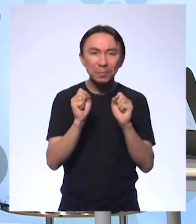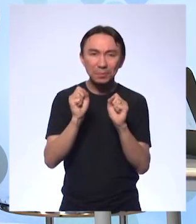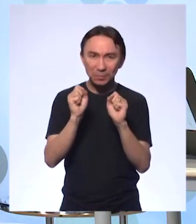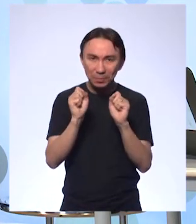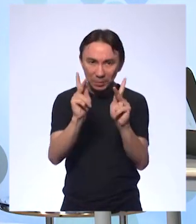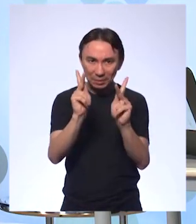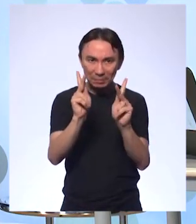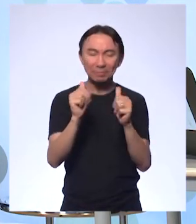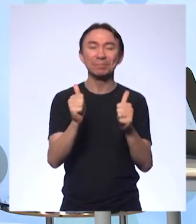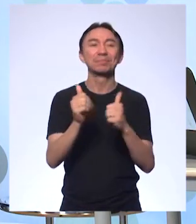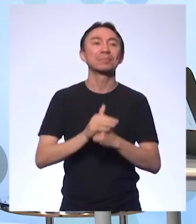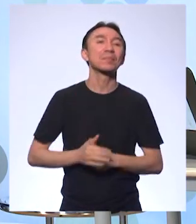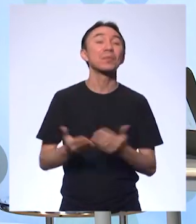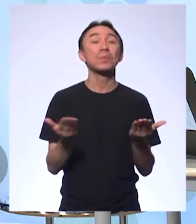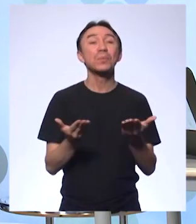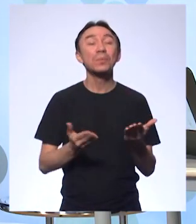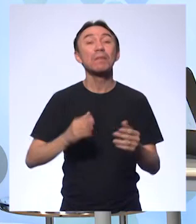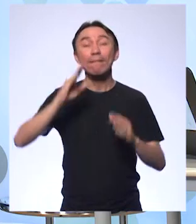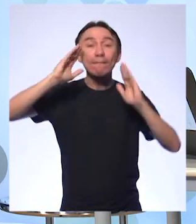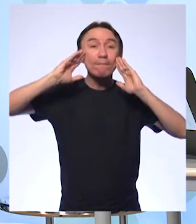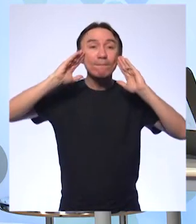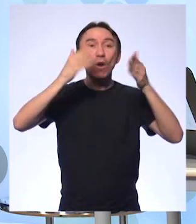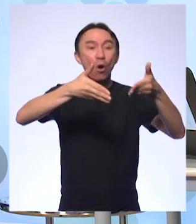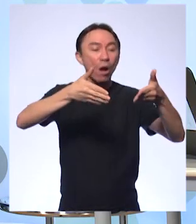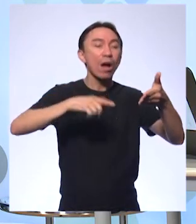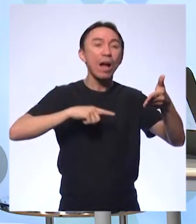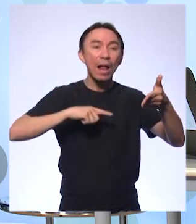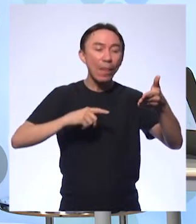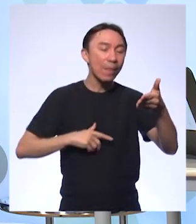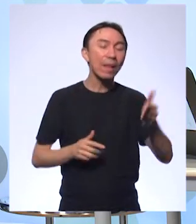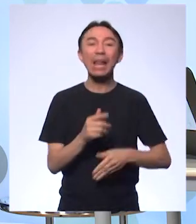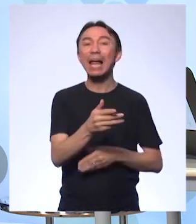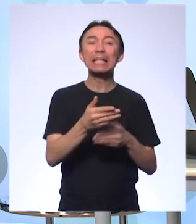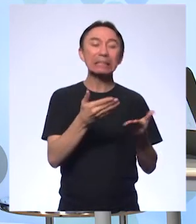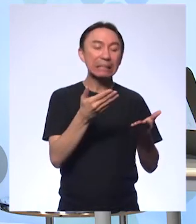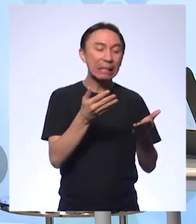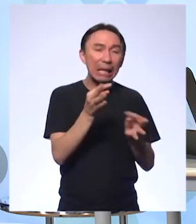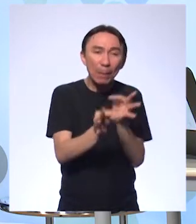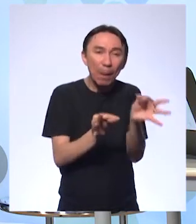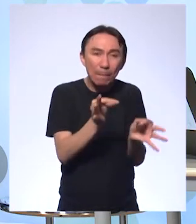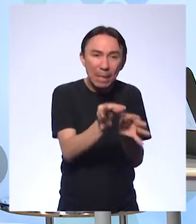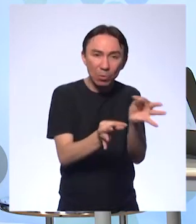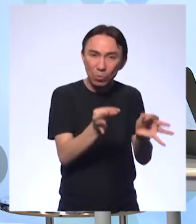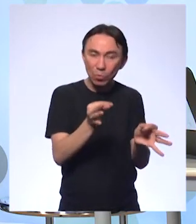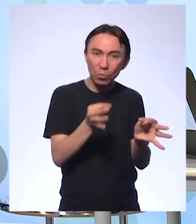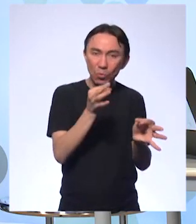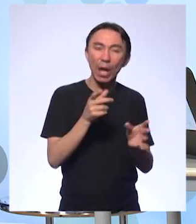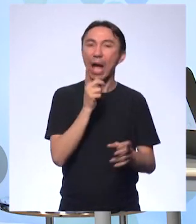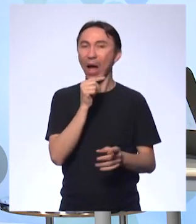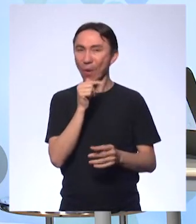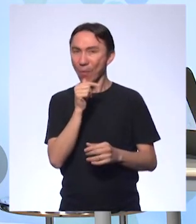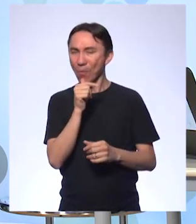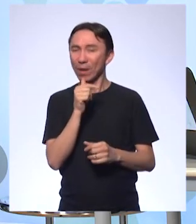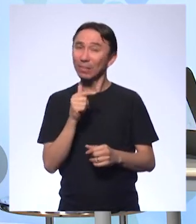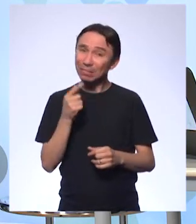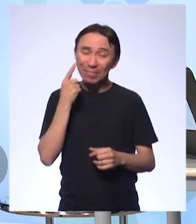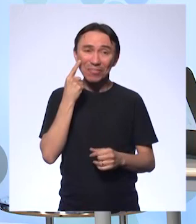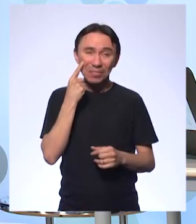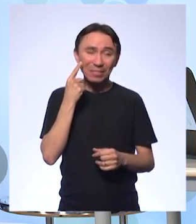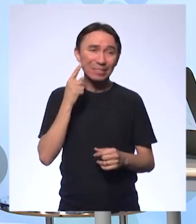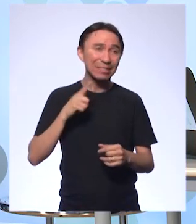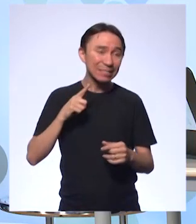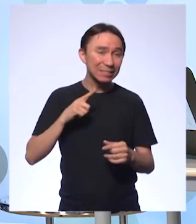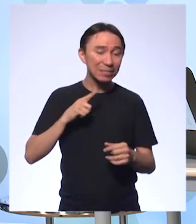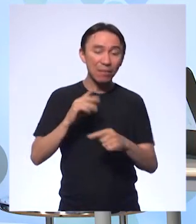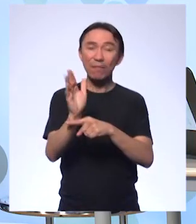separação de mistura, mas a gente está focando no tratamento de água, tem um vídeo para vocês, é bem curtinho, tá, gente? E é muito legal esse vídeo, que vocês prestem atenção